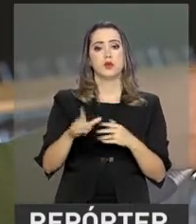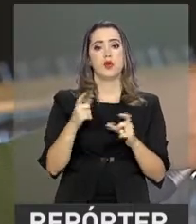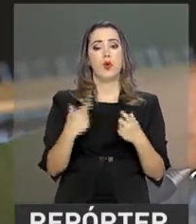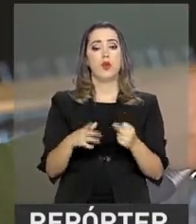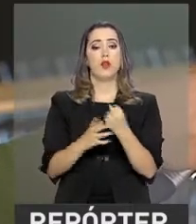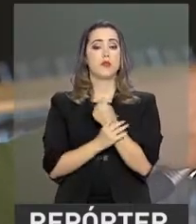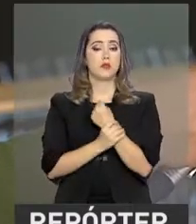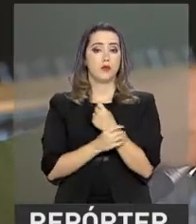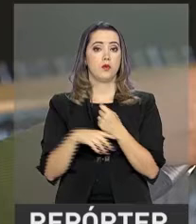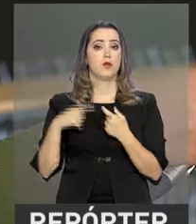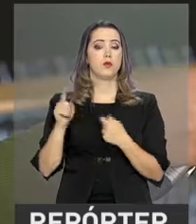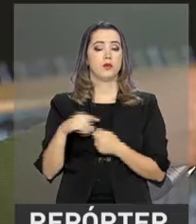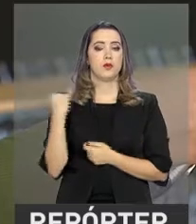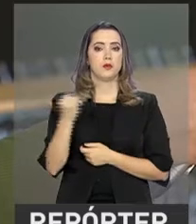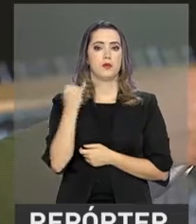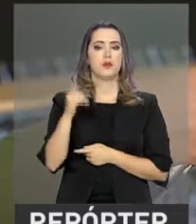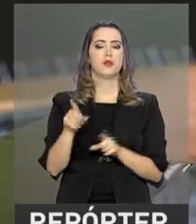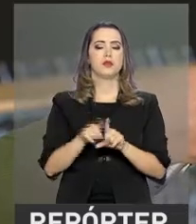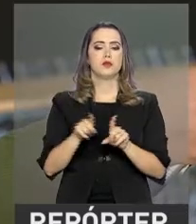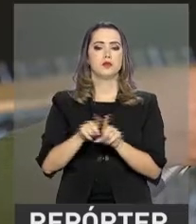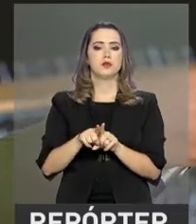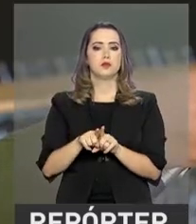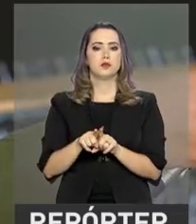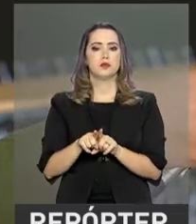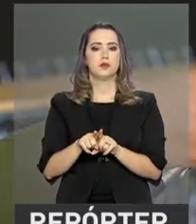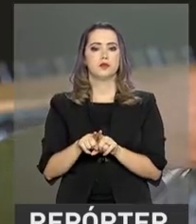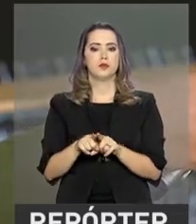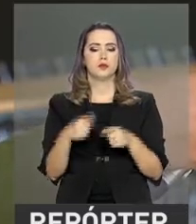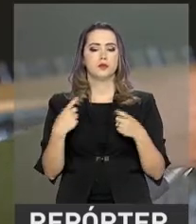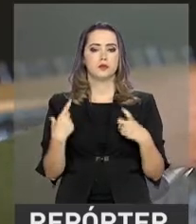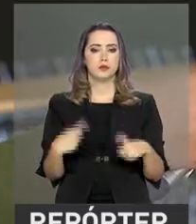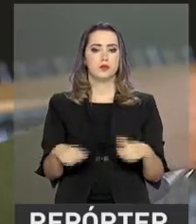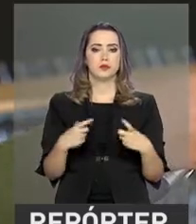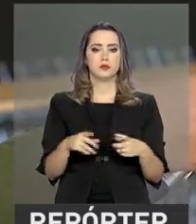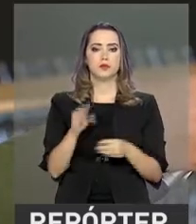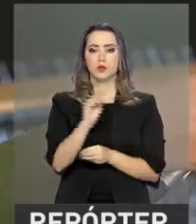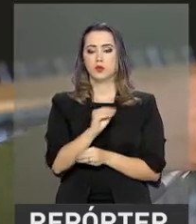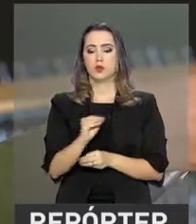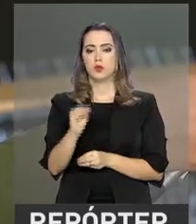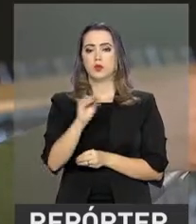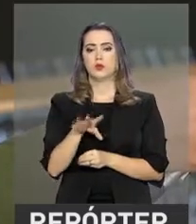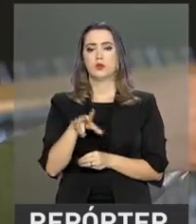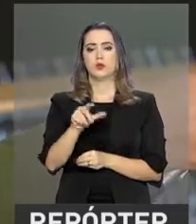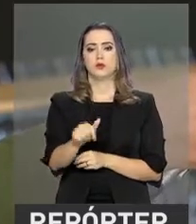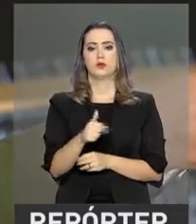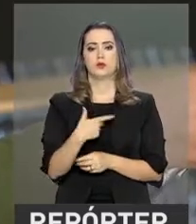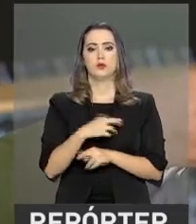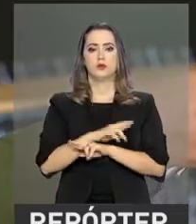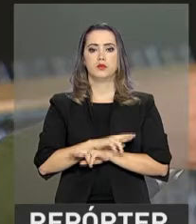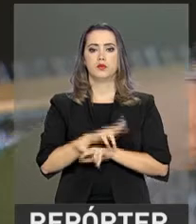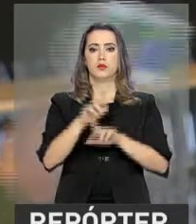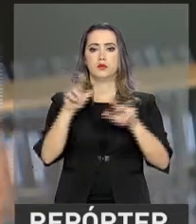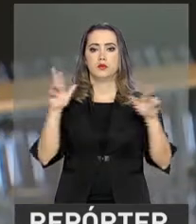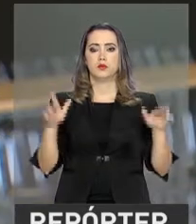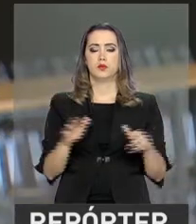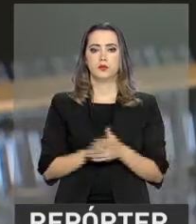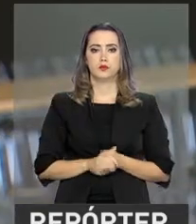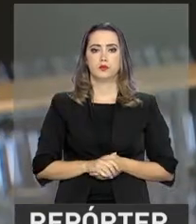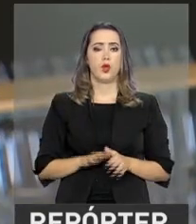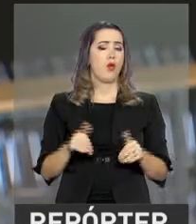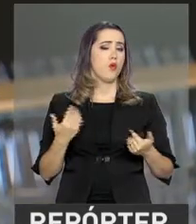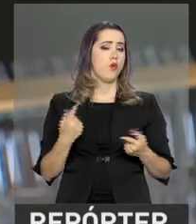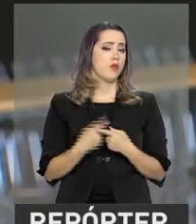seguro, é importante que ela também esteja num local que preserve todo tipo de diferença. E quais